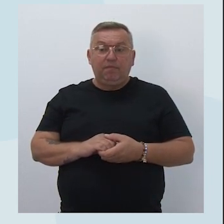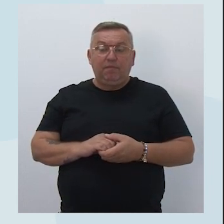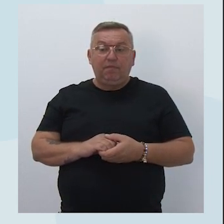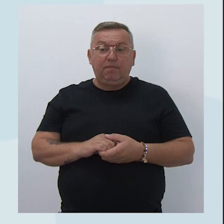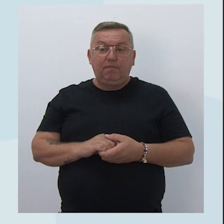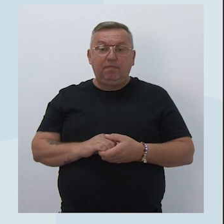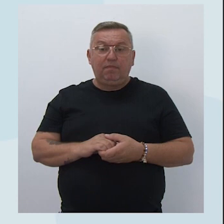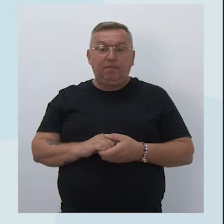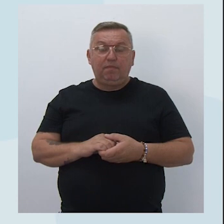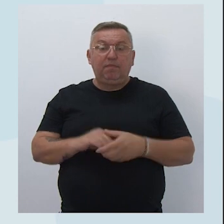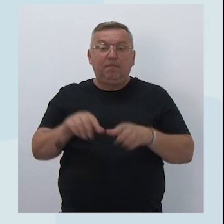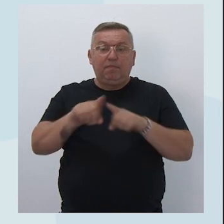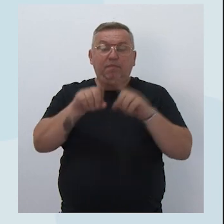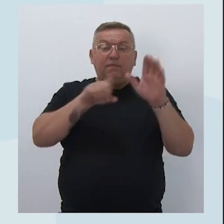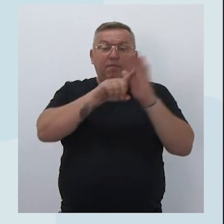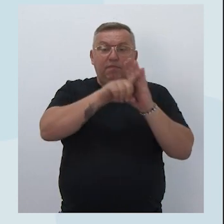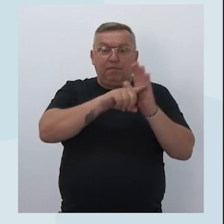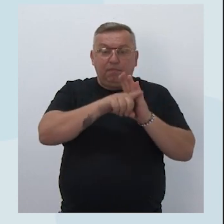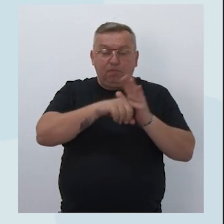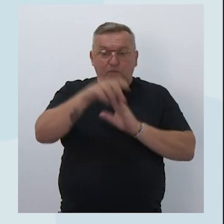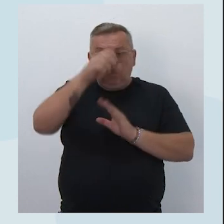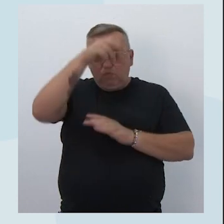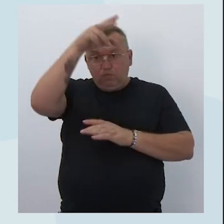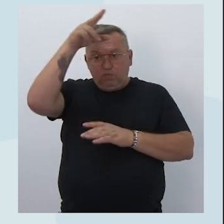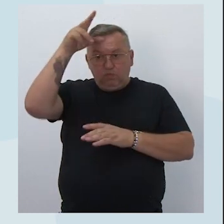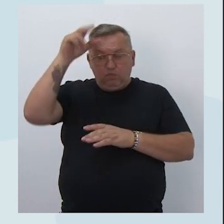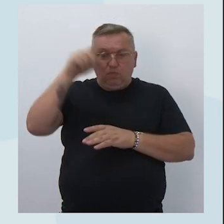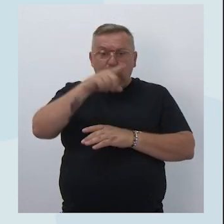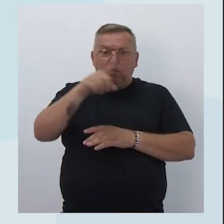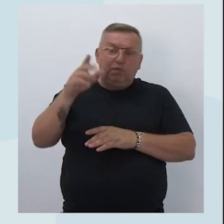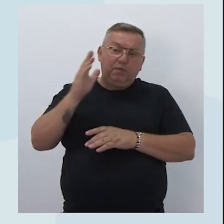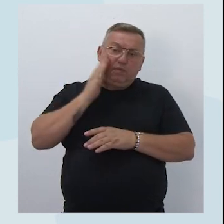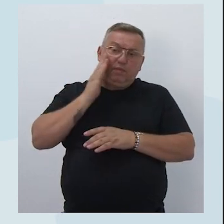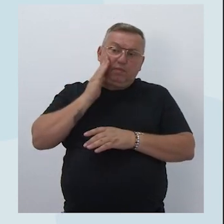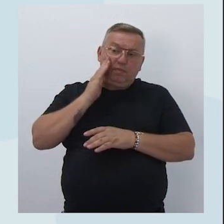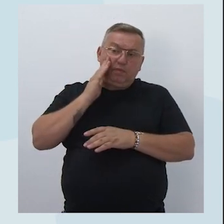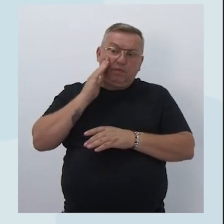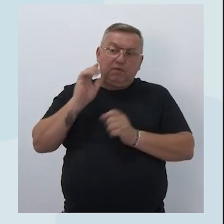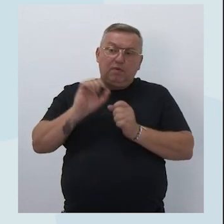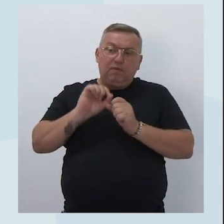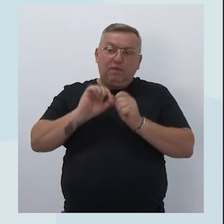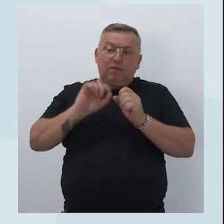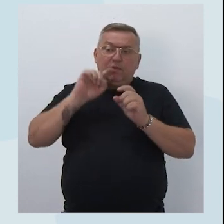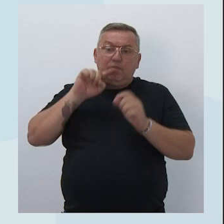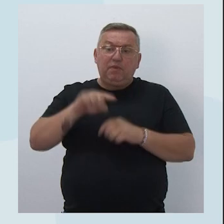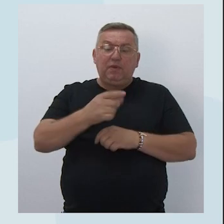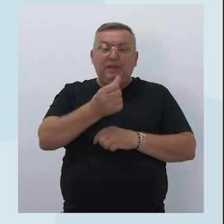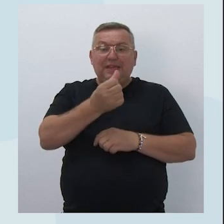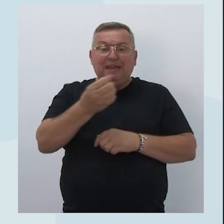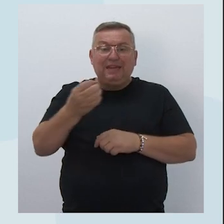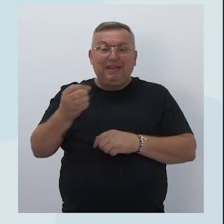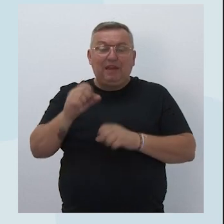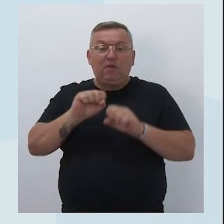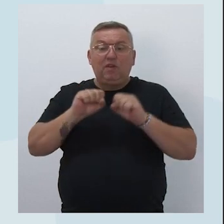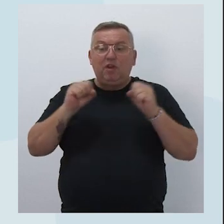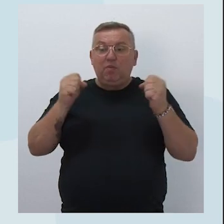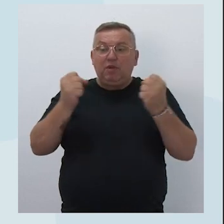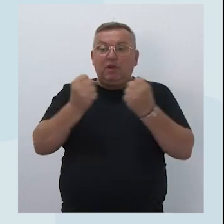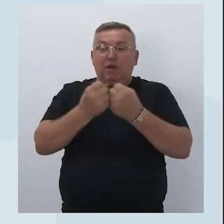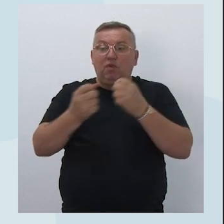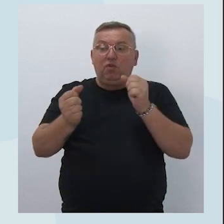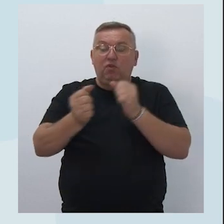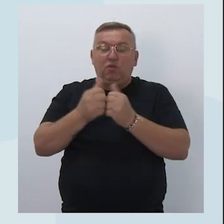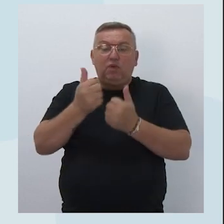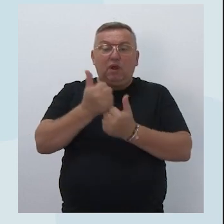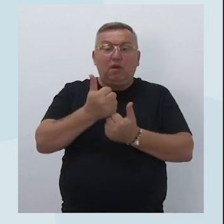Além da consulta pública em 2029, só para vocês terem ideia, nós realizamos mais de 1.600 seminários junto às